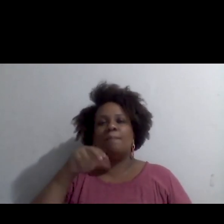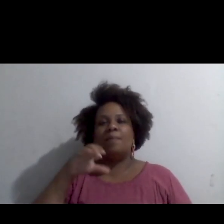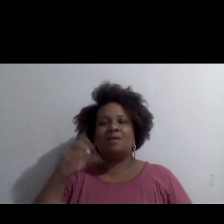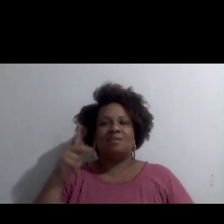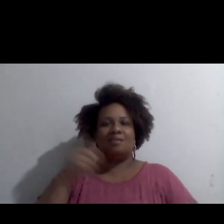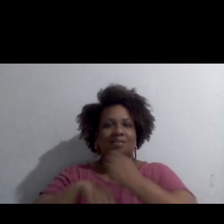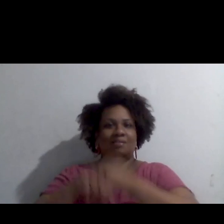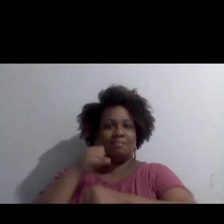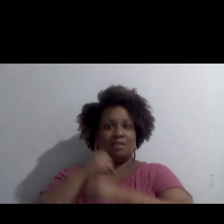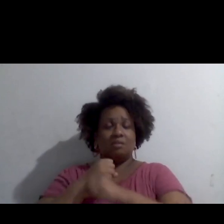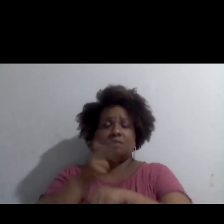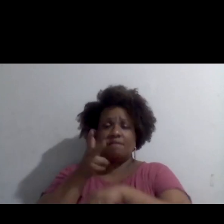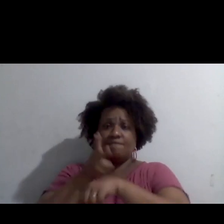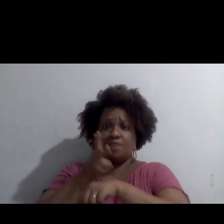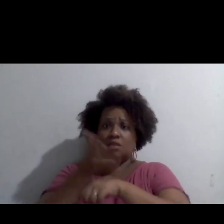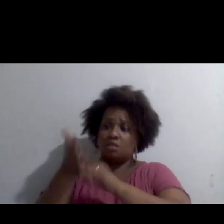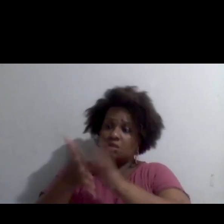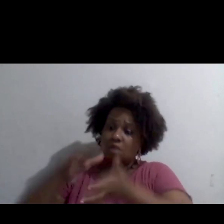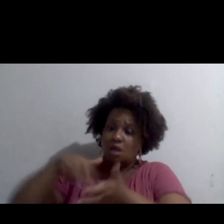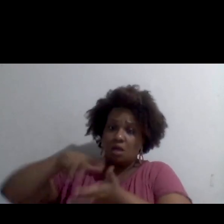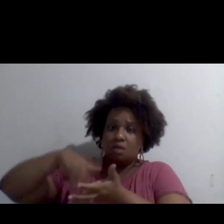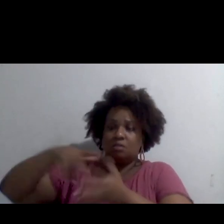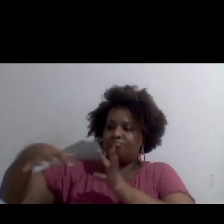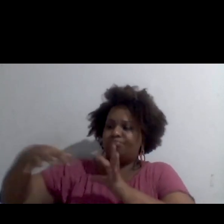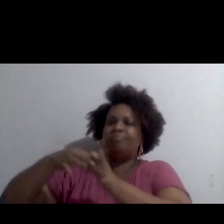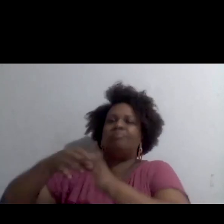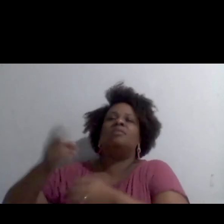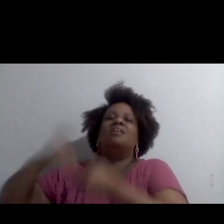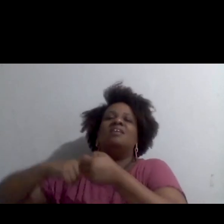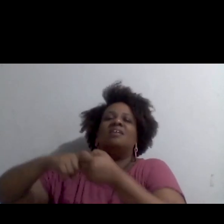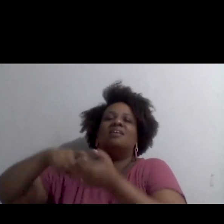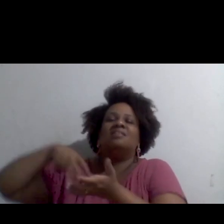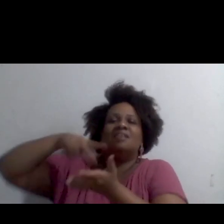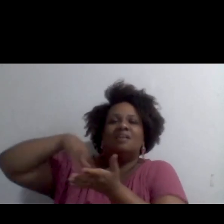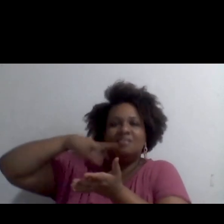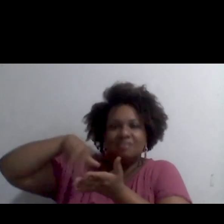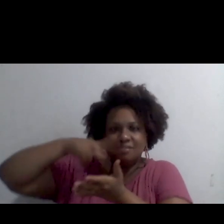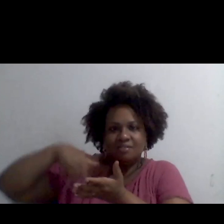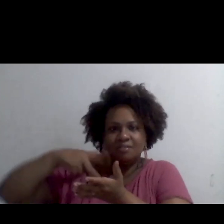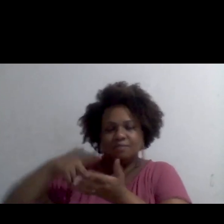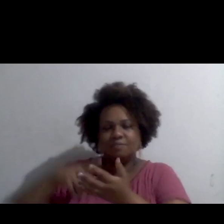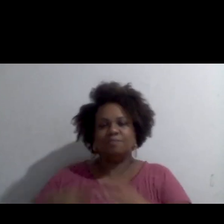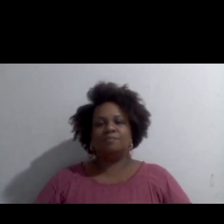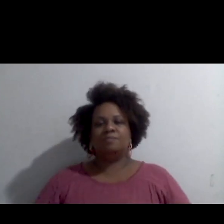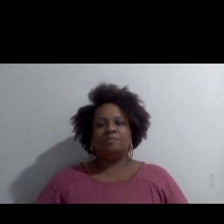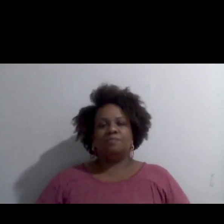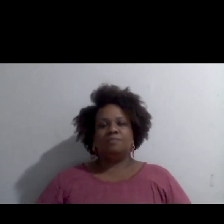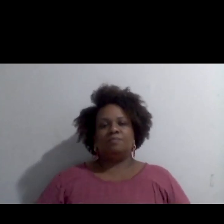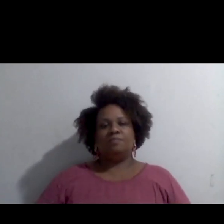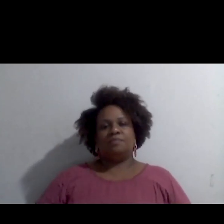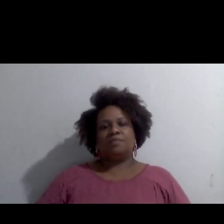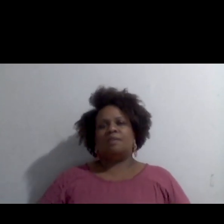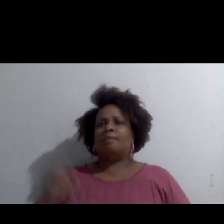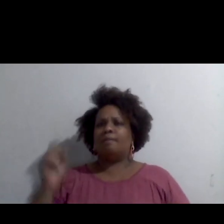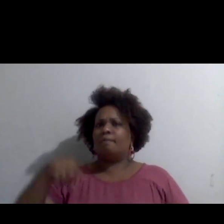videodança ela esteve sempre vinculada à dança. E foi uma questão, é uma questão complexa quando a